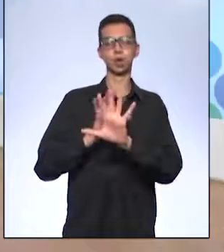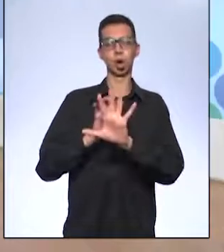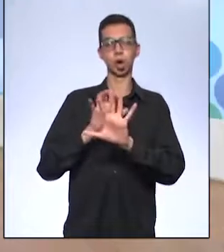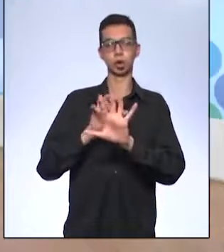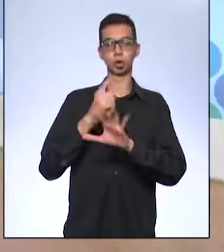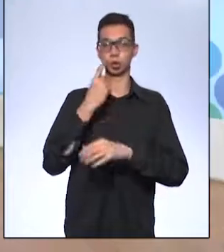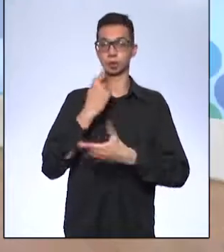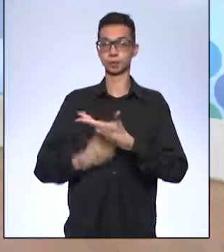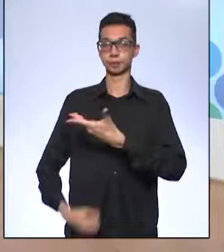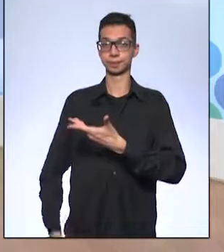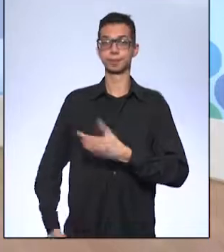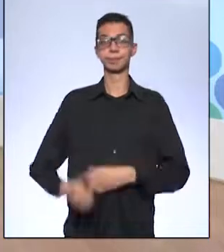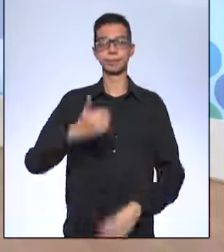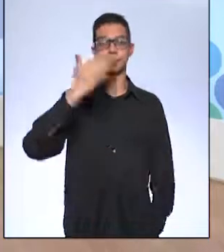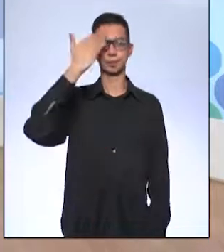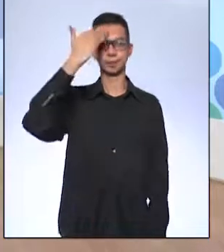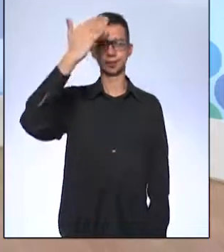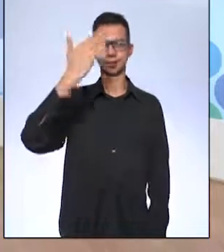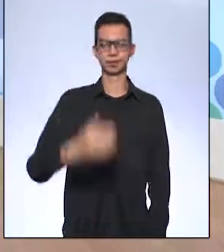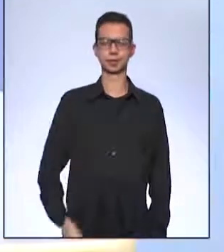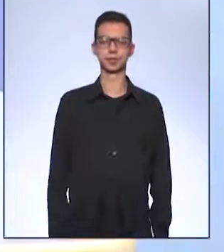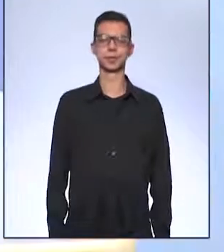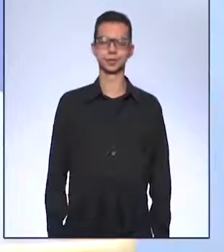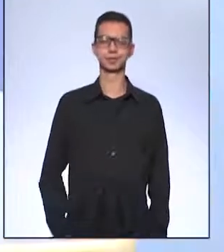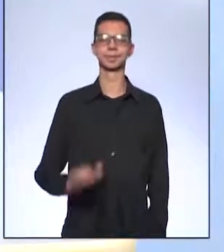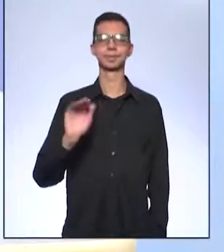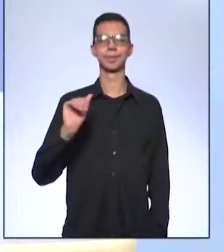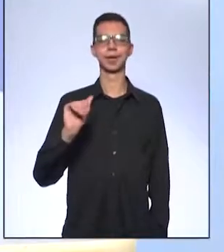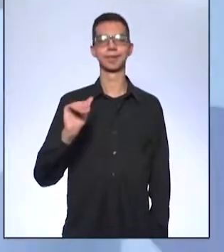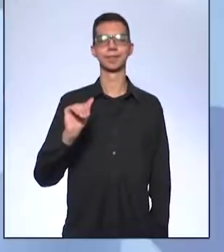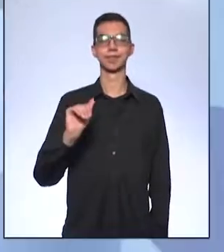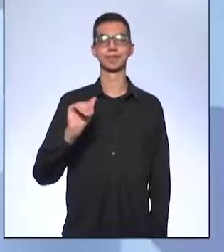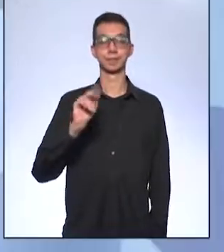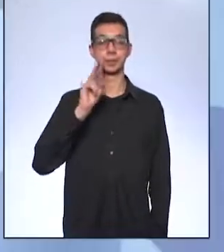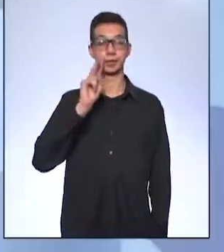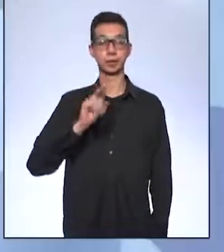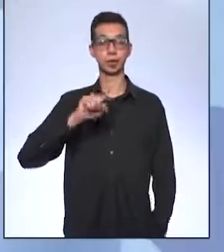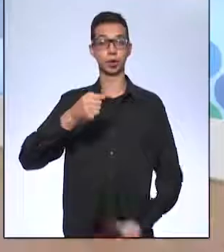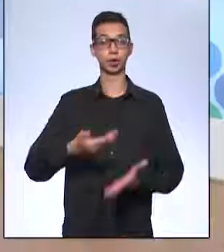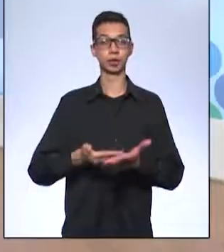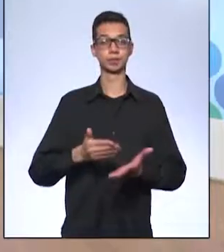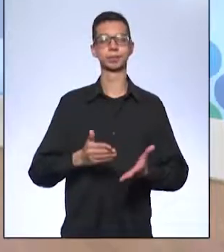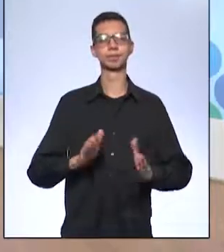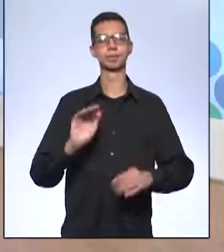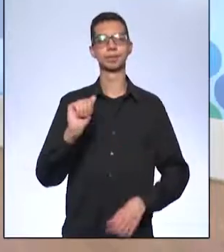Thank you, Antônia. bye bye, see you later. See you. Bye bye.